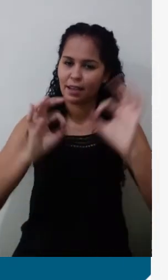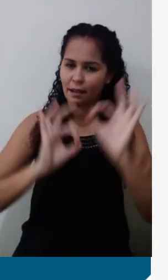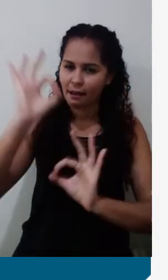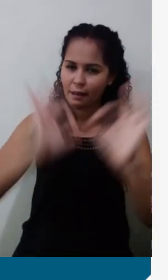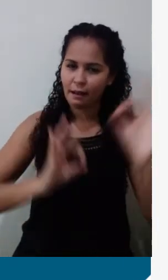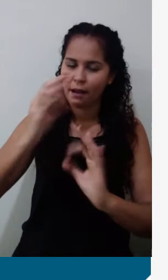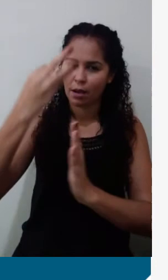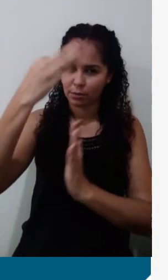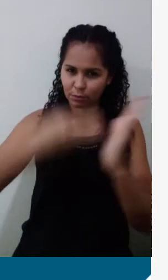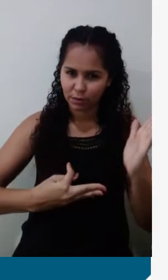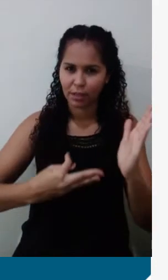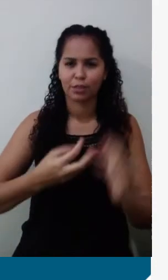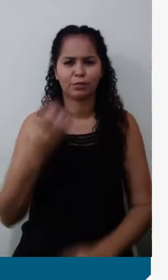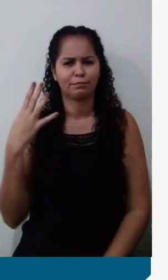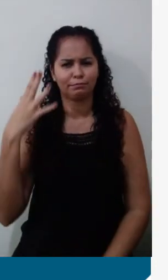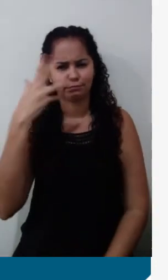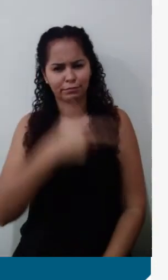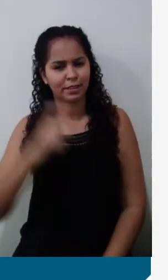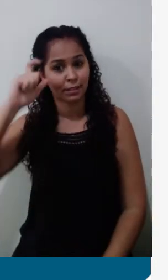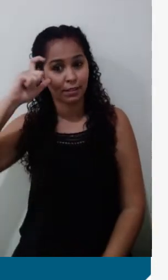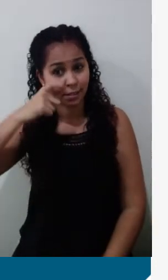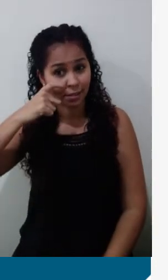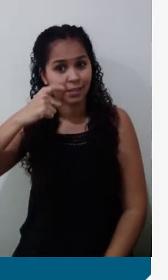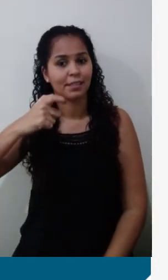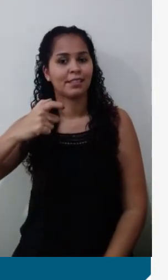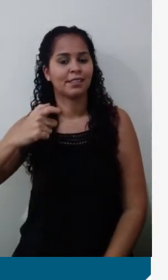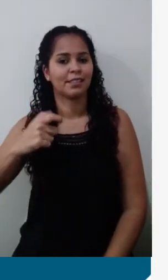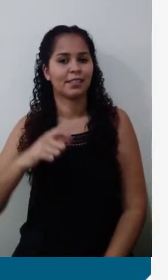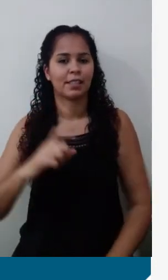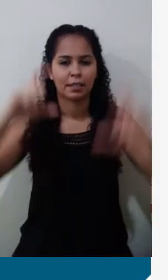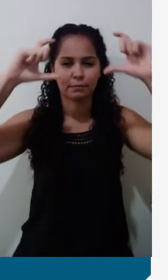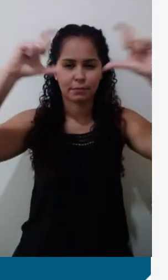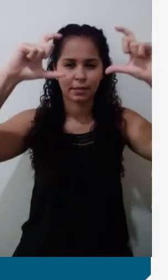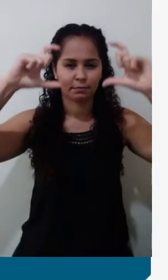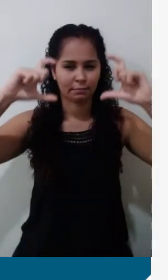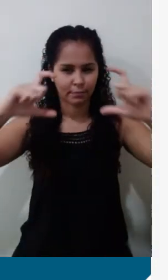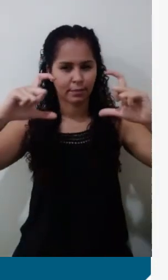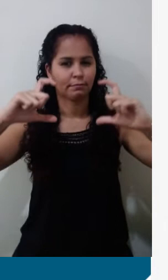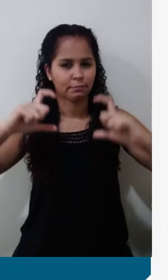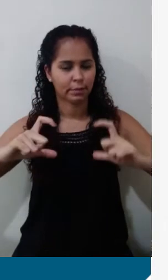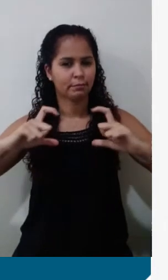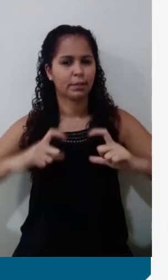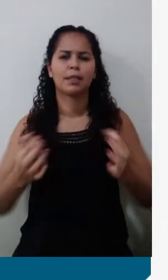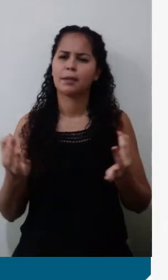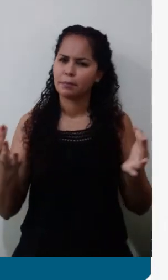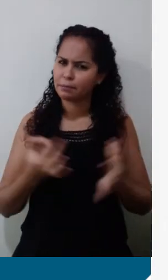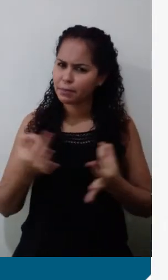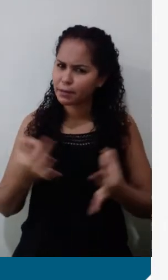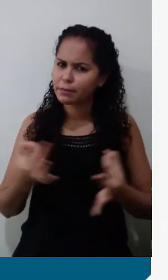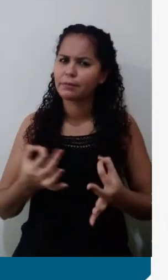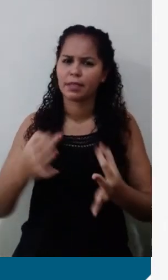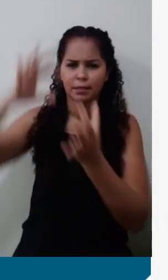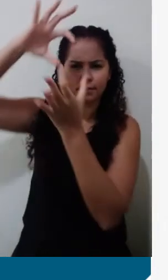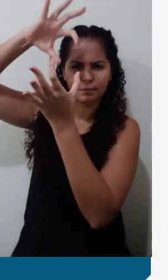um texto que tenha aquela interdependência bonita, interessante, em que cada parágrafo autonomamente funciona